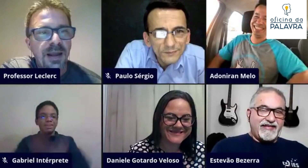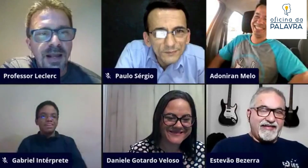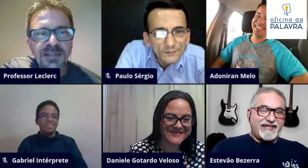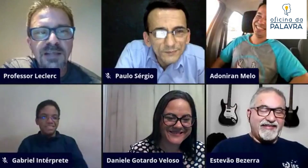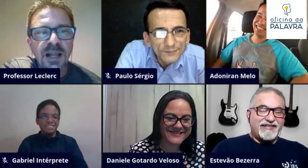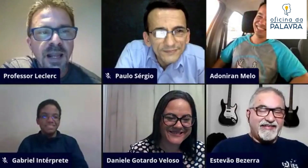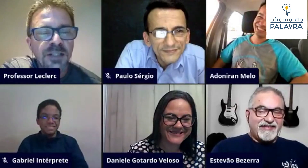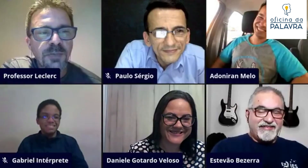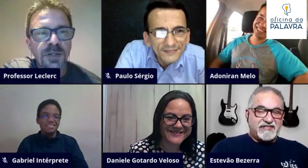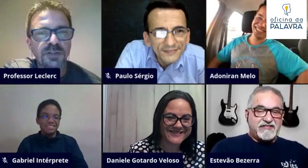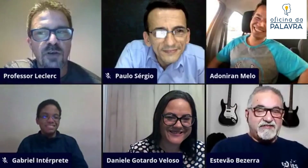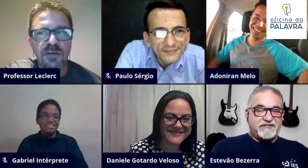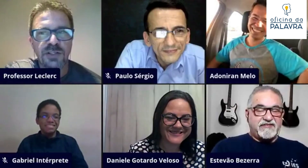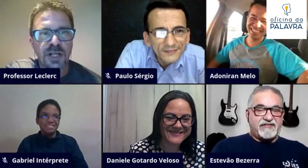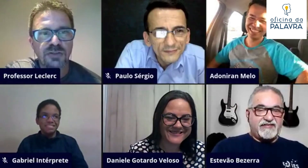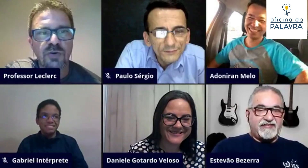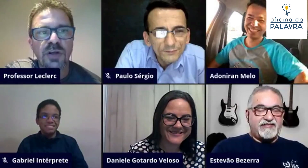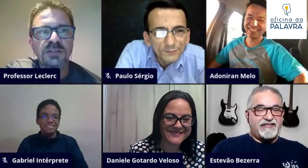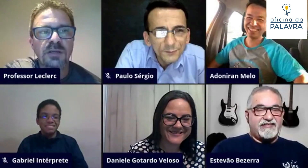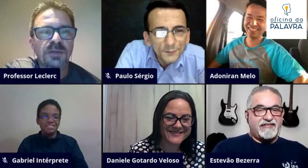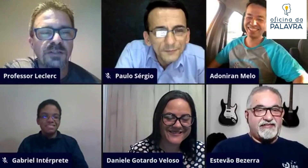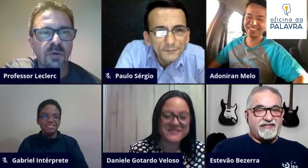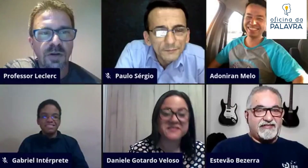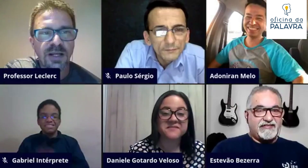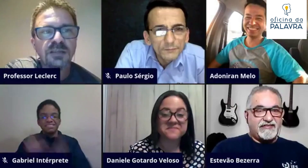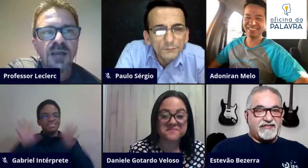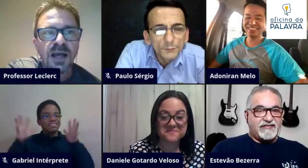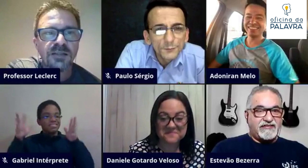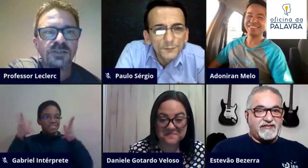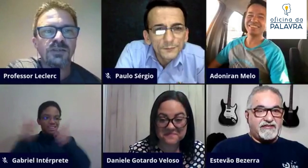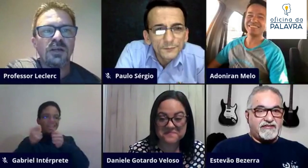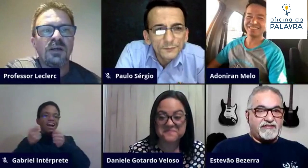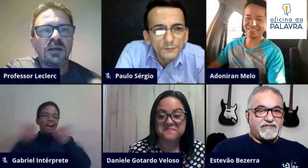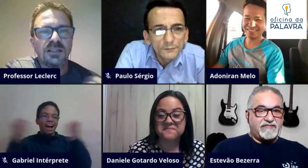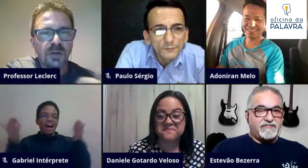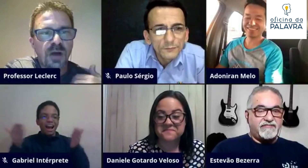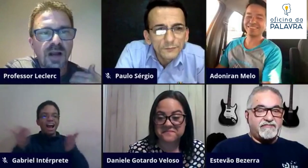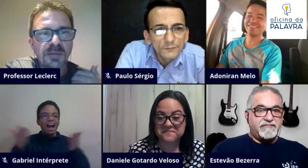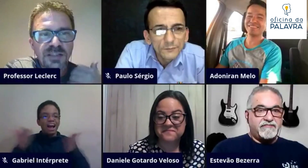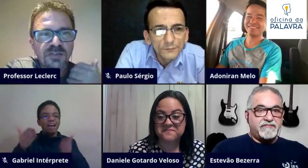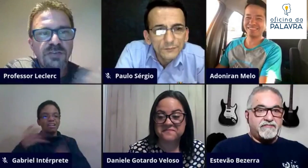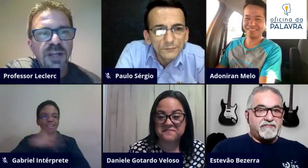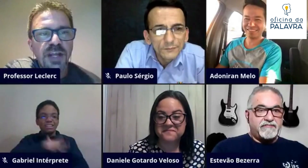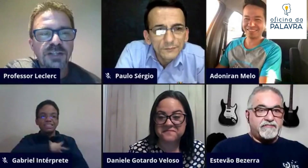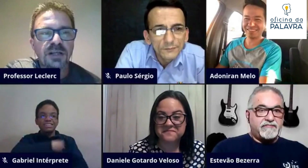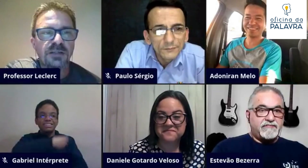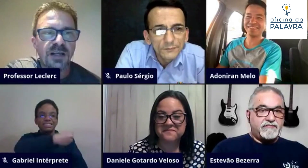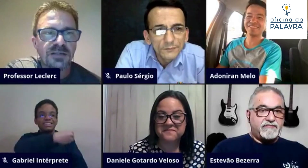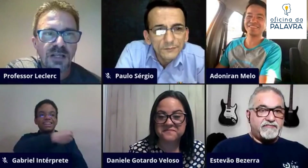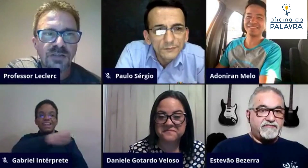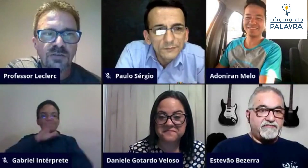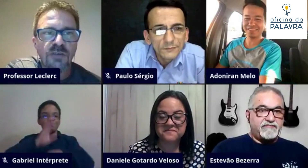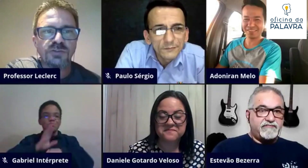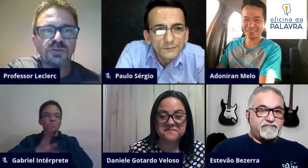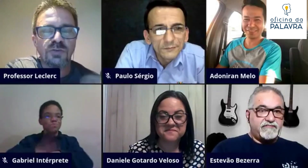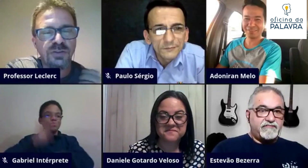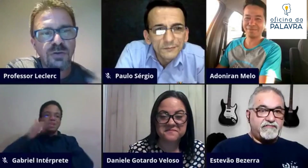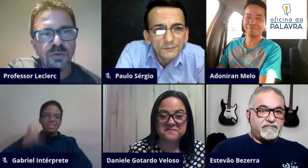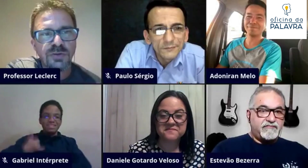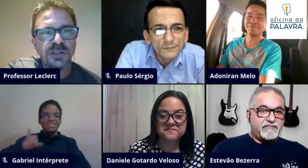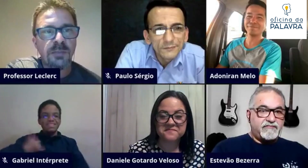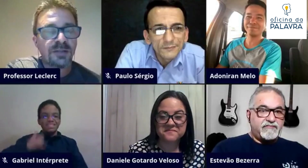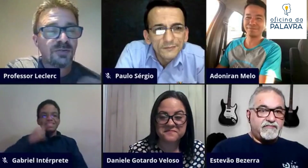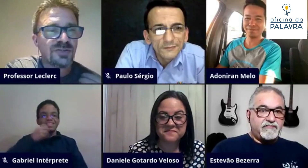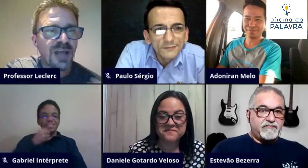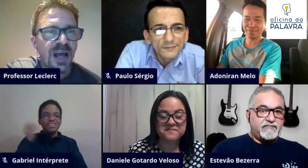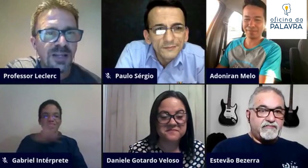é excelente para as novas gerações, né? Que estão conectadas, que estão com a cabeça fresca, que têm acesso a novos